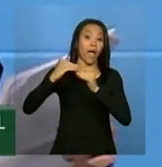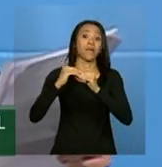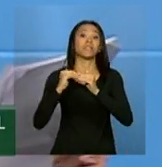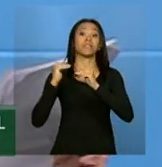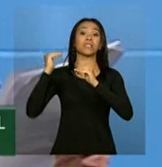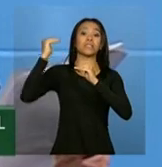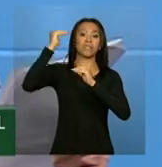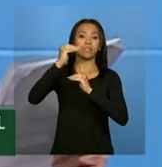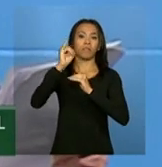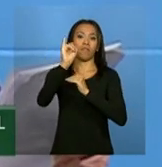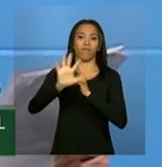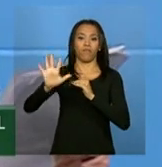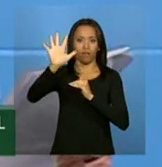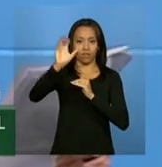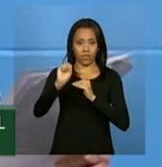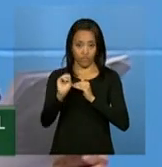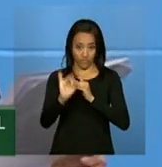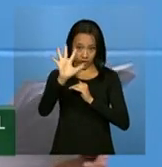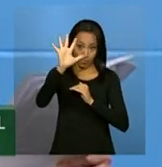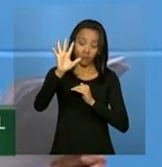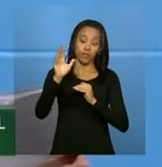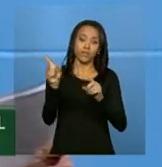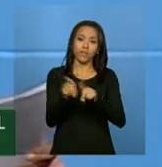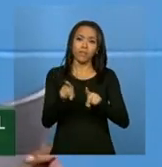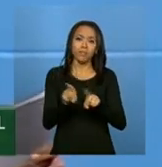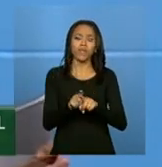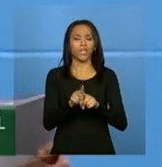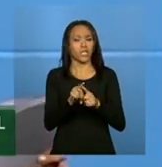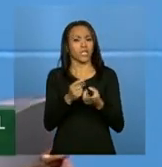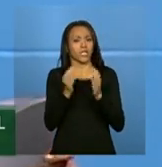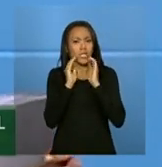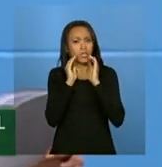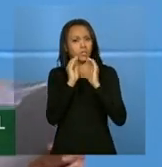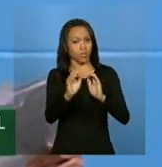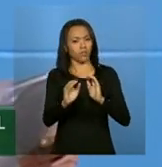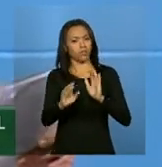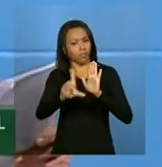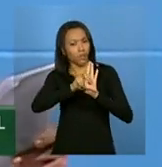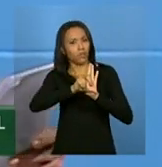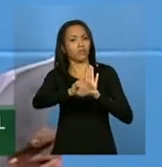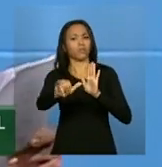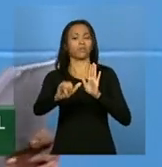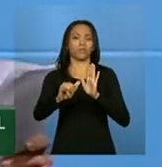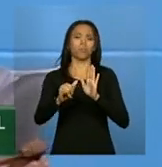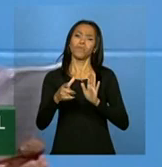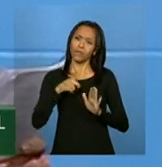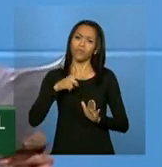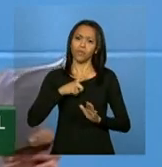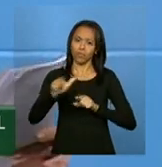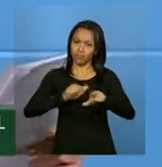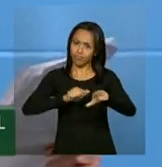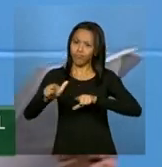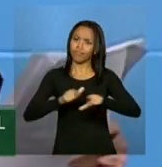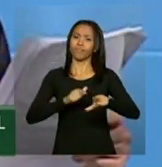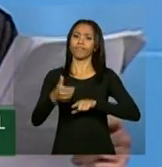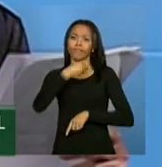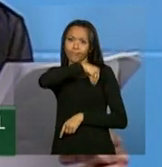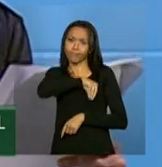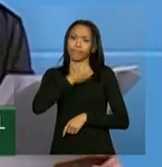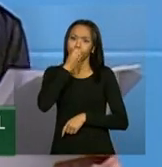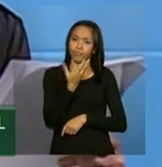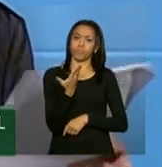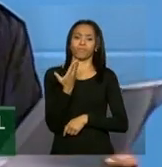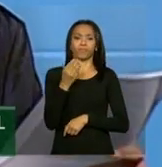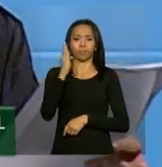inflação, valorizando com políticas públicas e com legislação, sim, para ter salário decente no país. Nós conseguimos